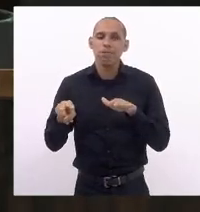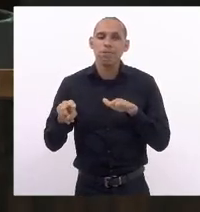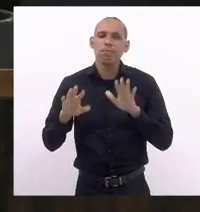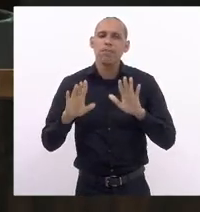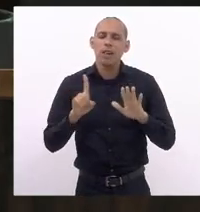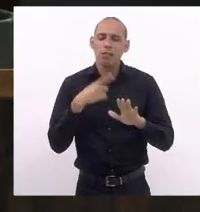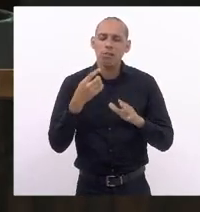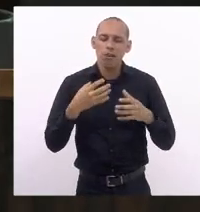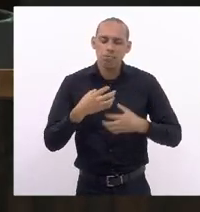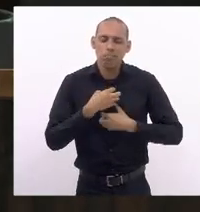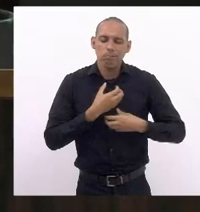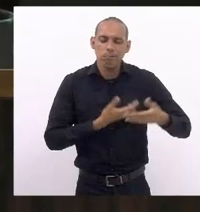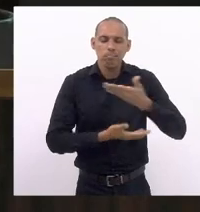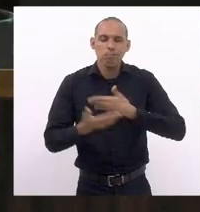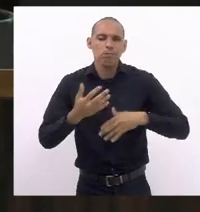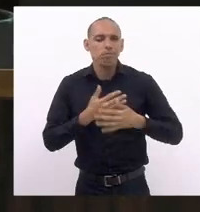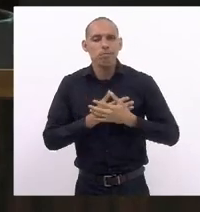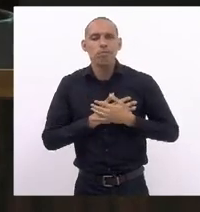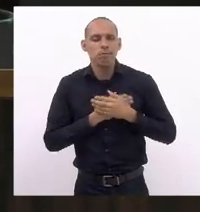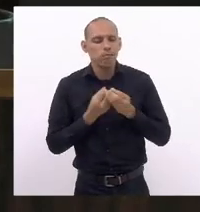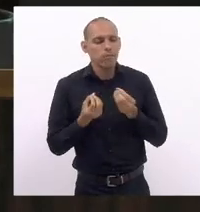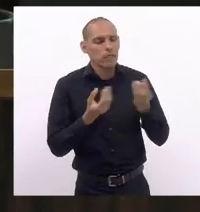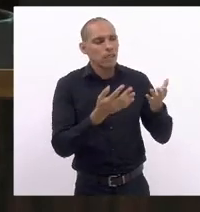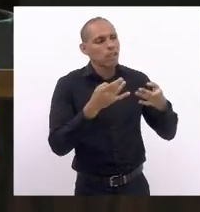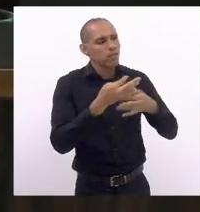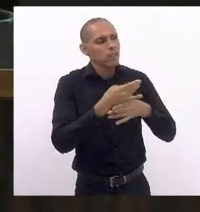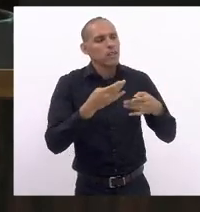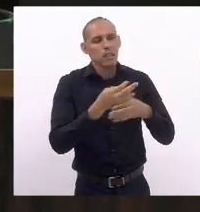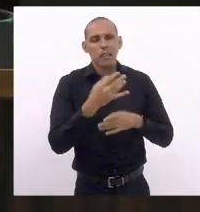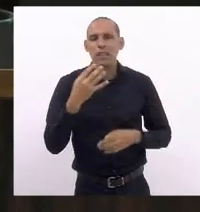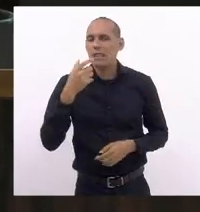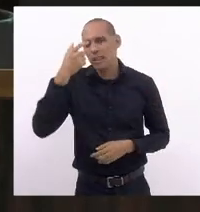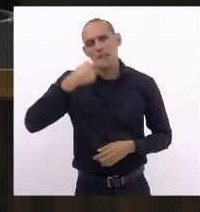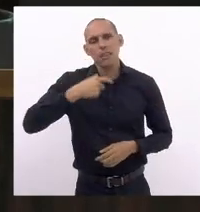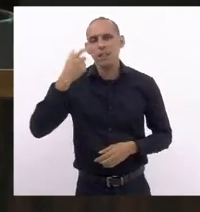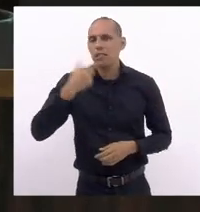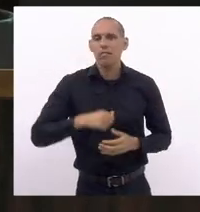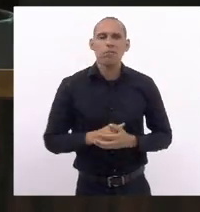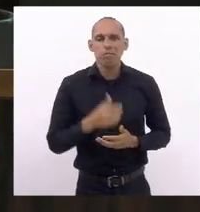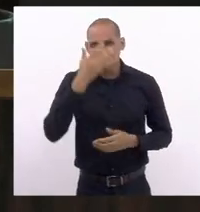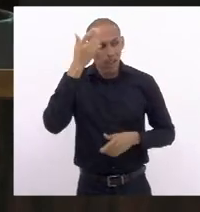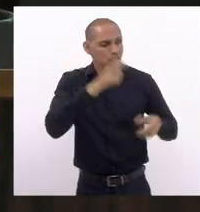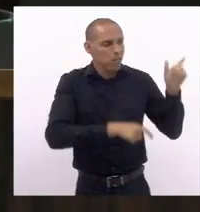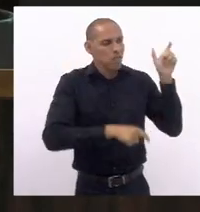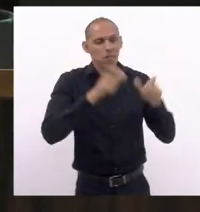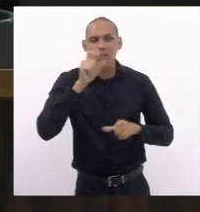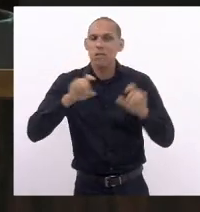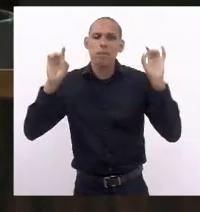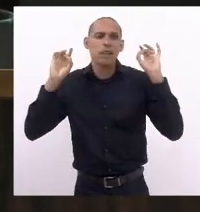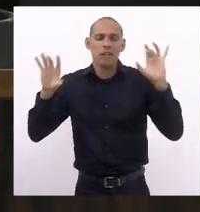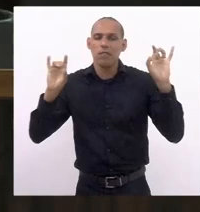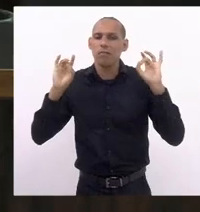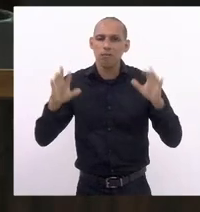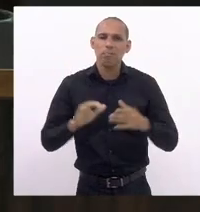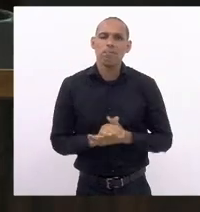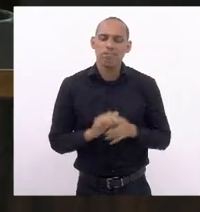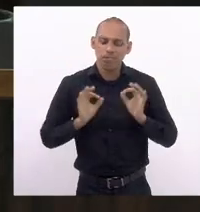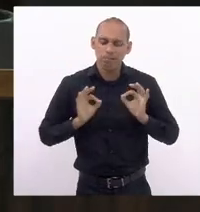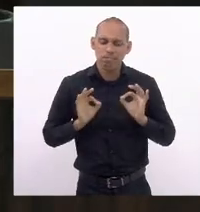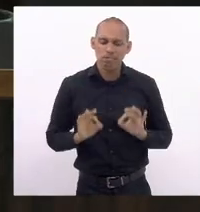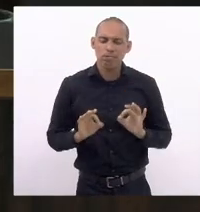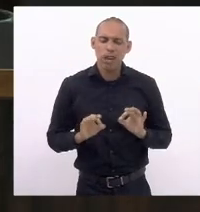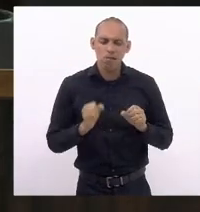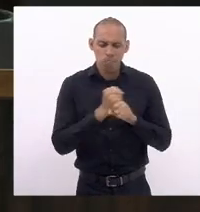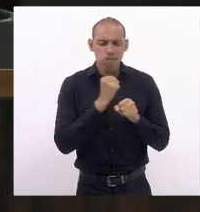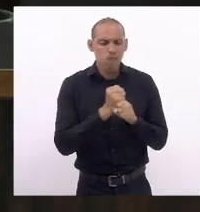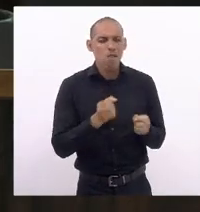a nossa solidariedade a essa cidade tão linda, de pessoas tão especiais e que, por certo, vai se